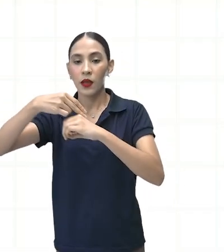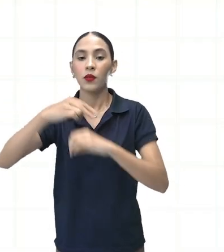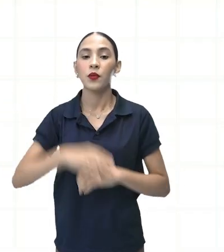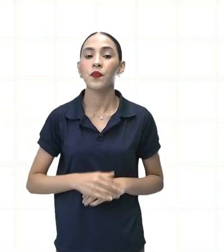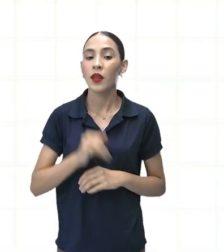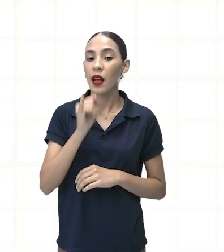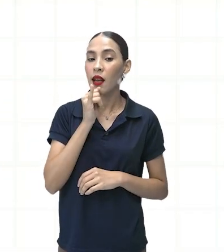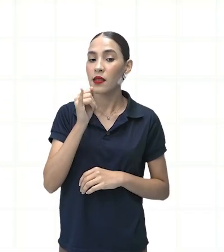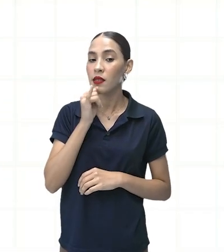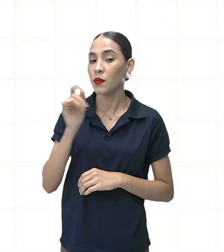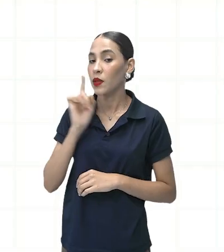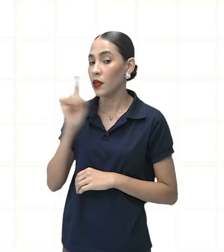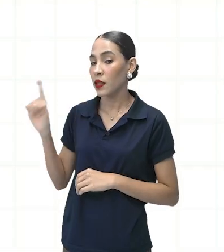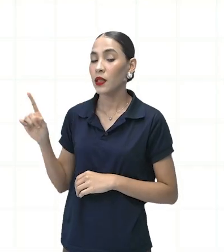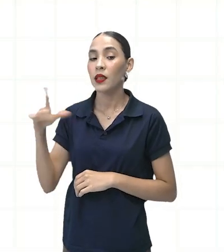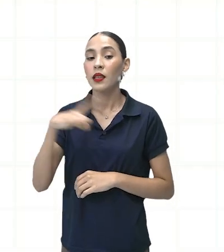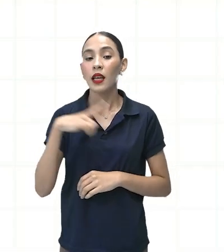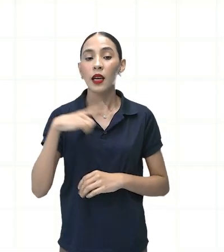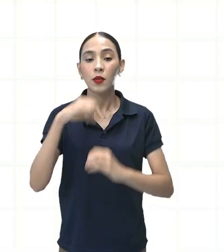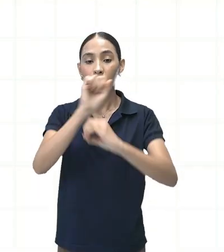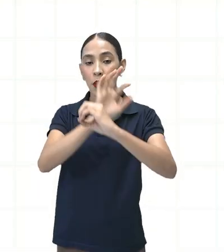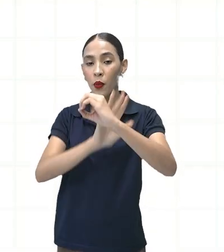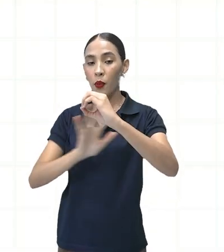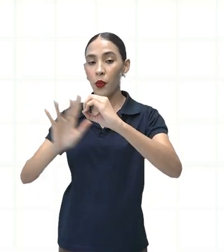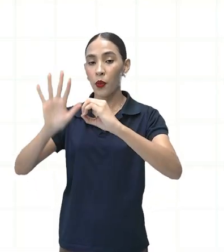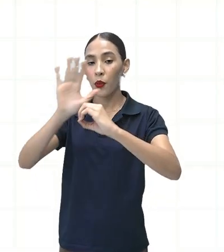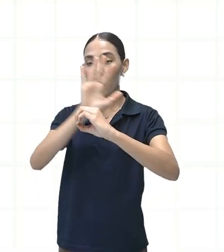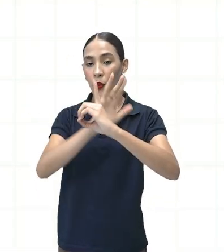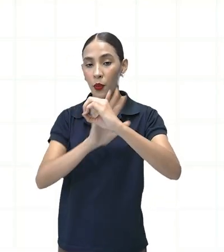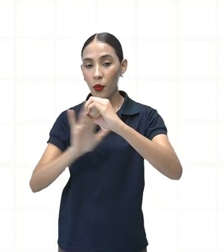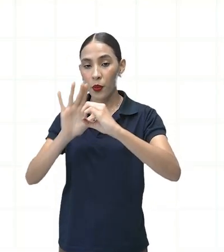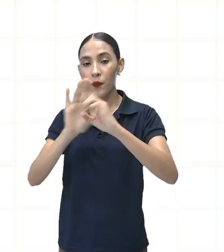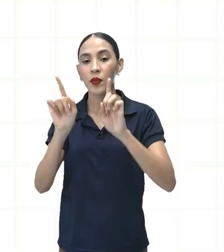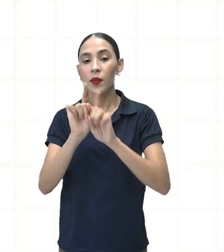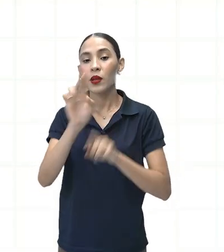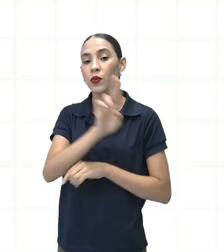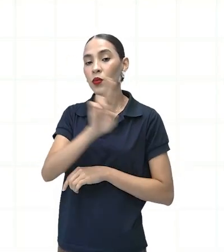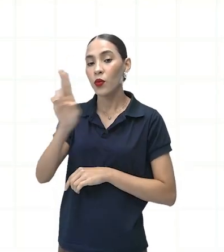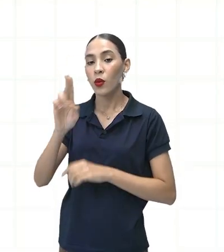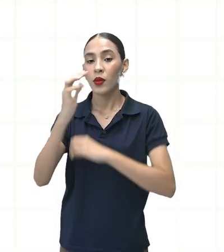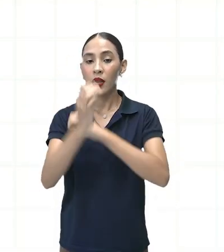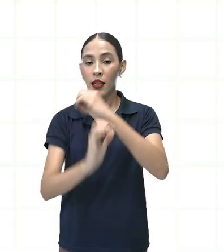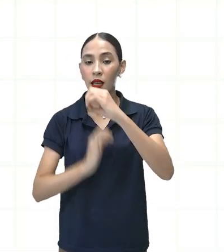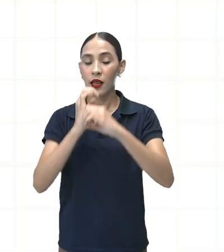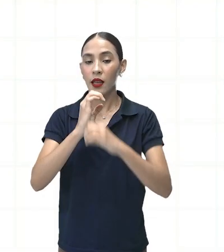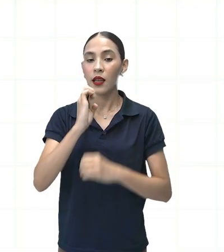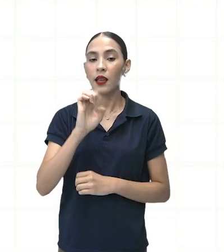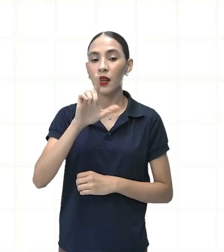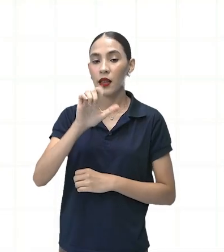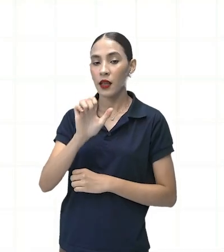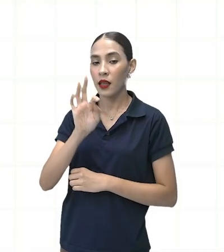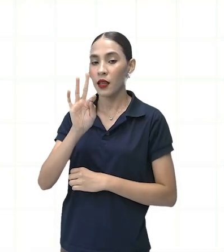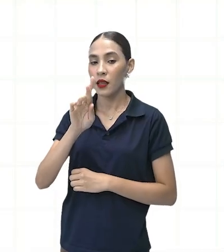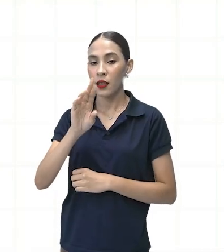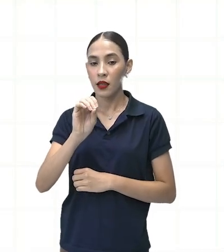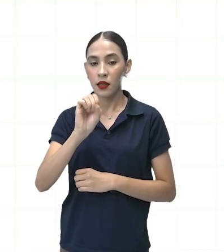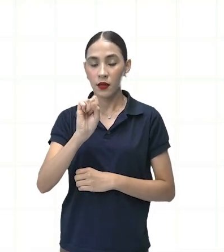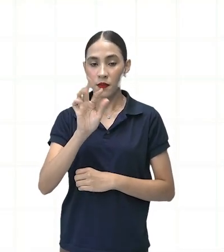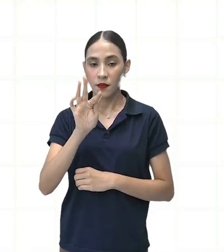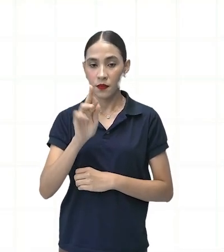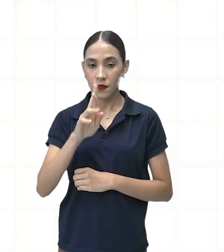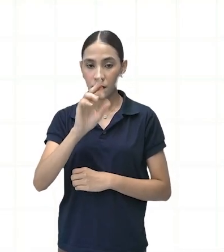N, que eu fiz para vocês, nós temos a nuvem eletrônica, também chamada de eletrosfera, que é onde